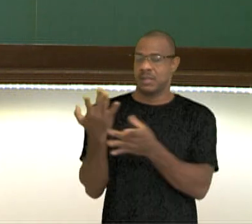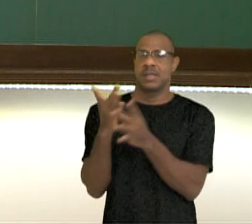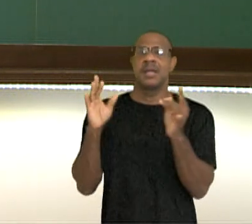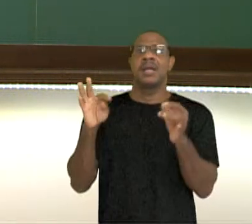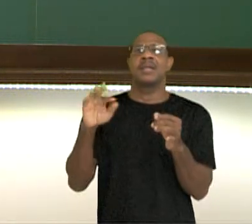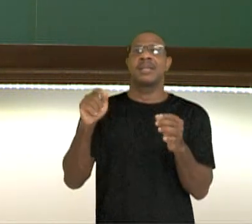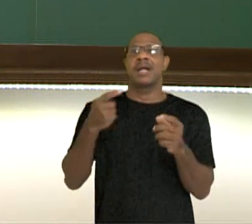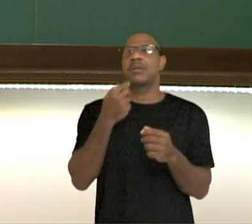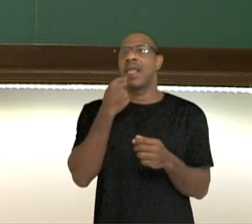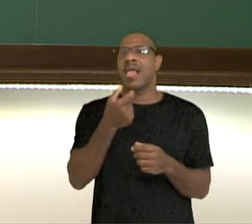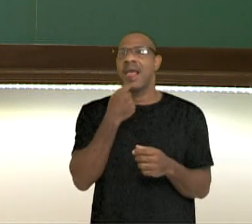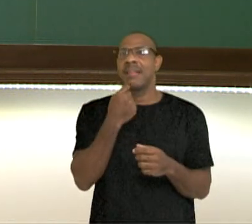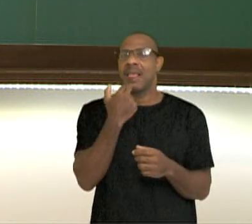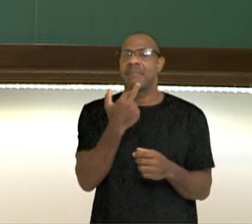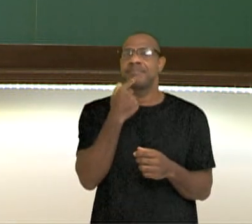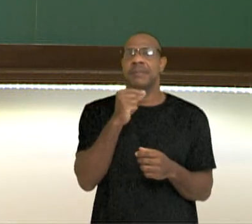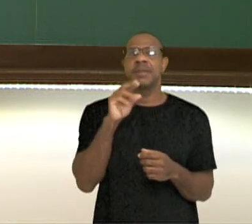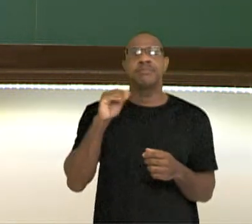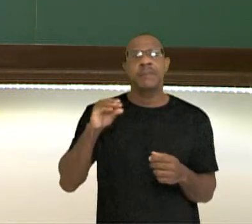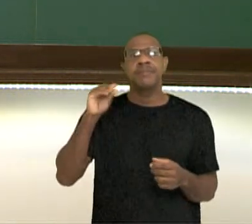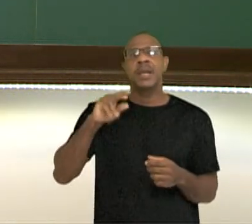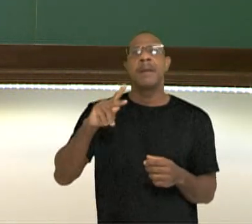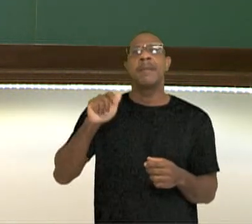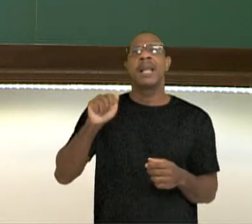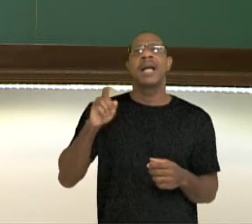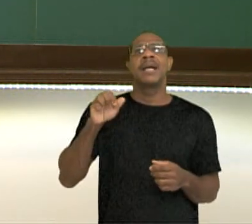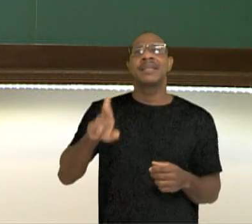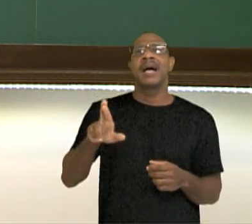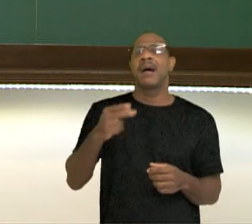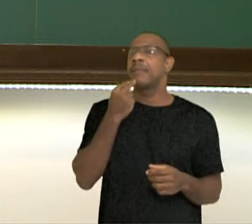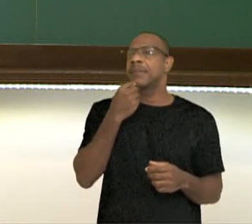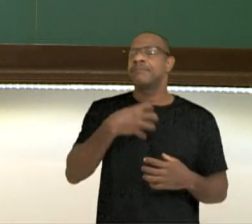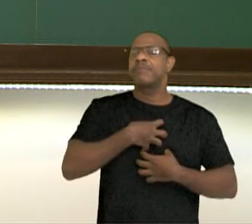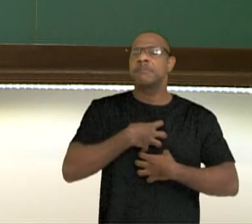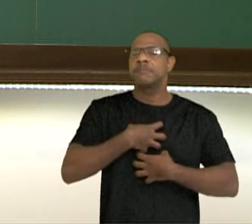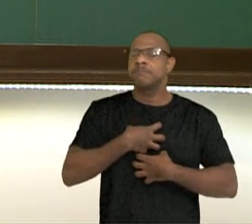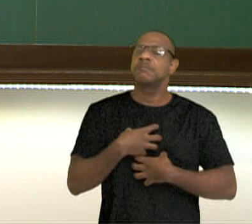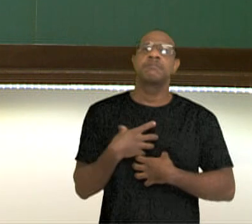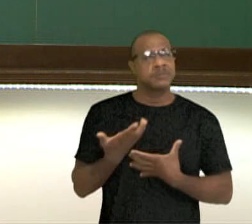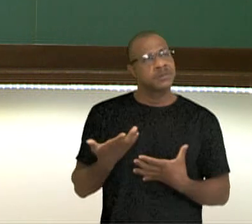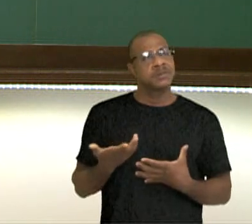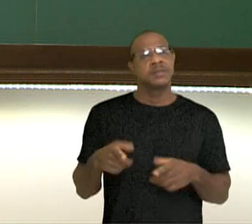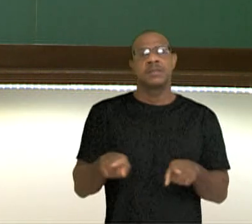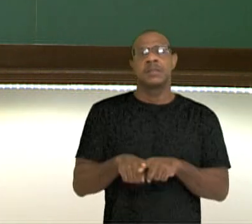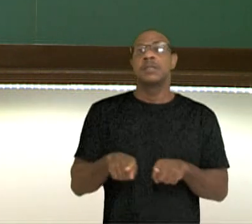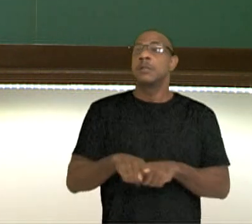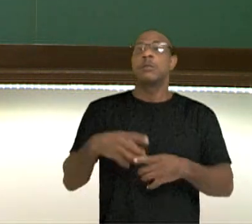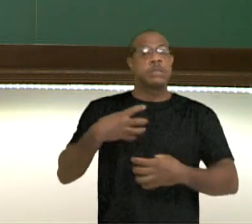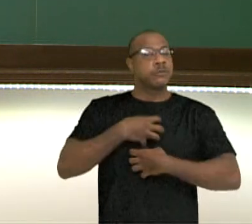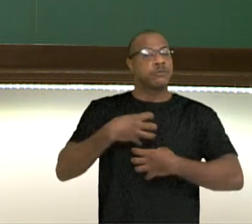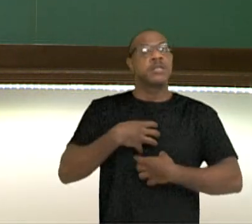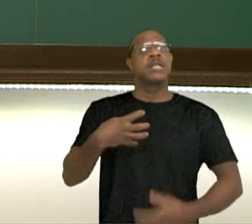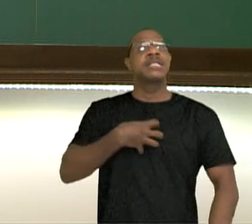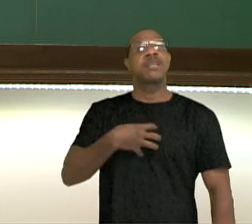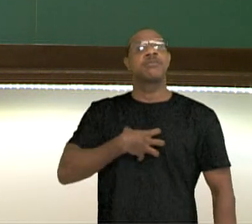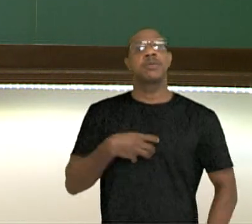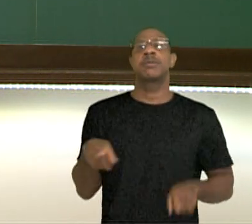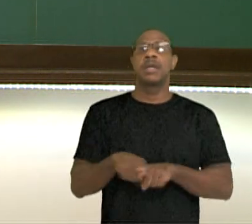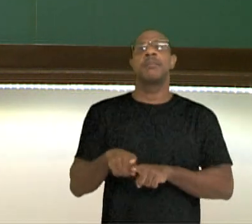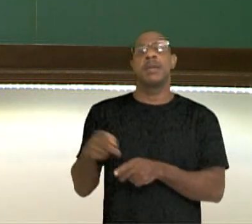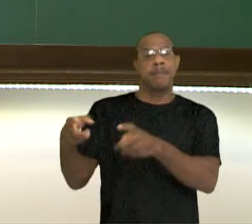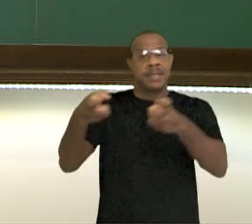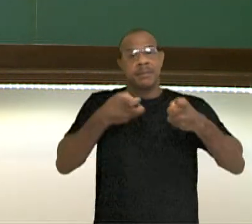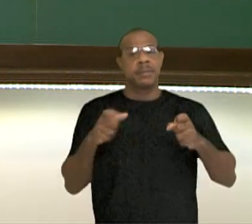envolve o paladar, tá? Então, não só as sensações, tá? Como os sentimentos, uma